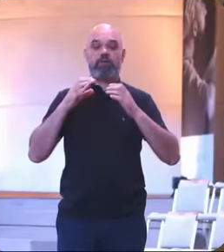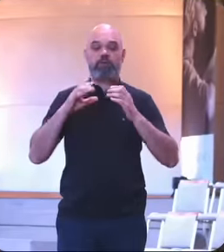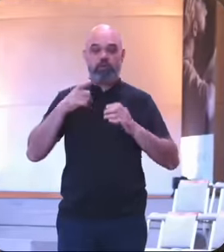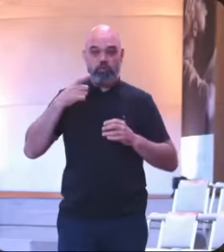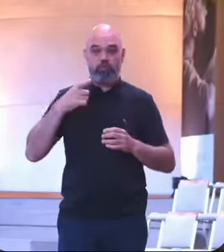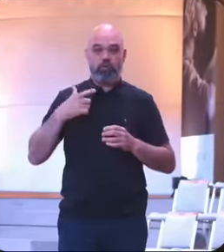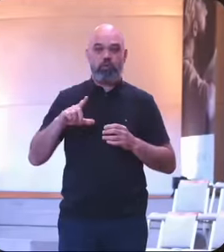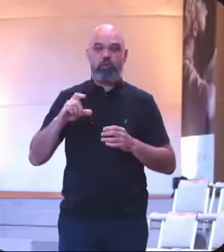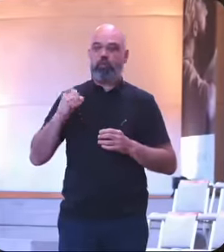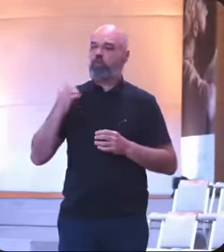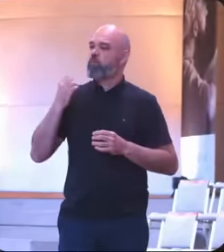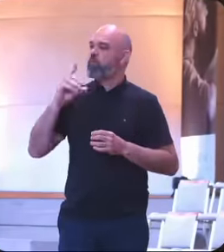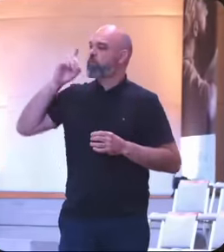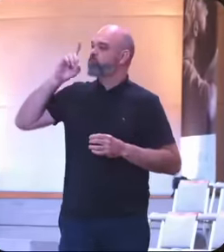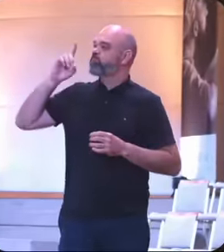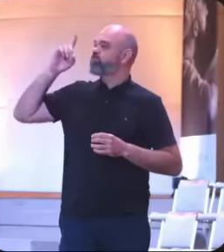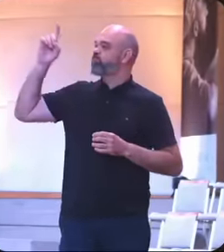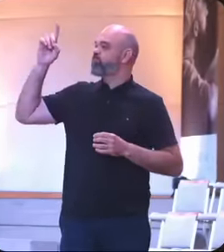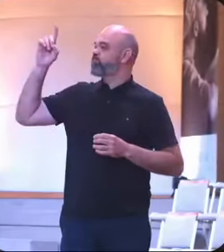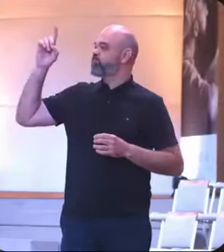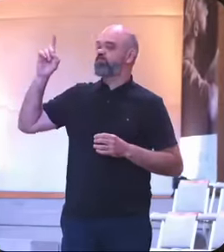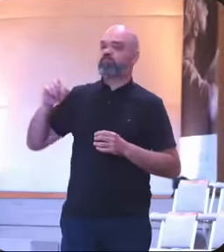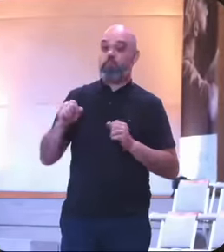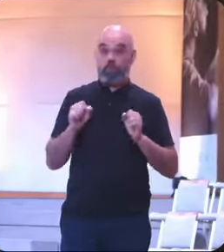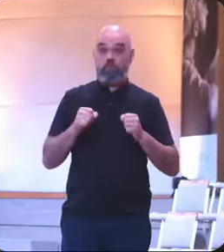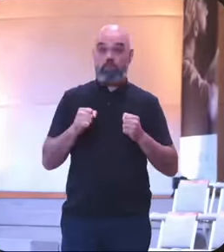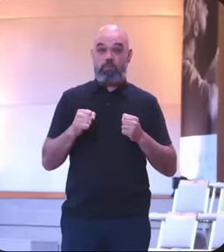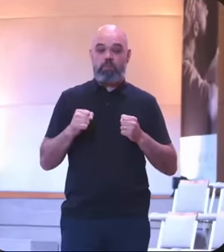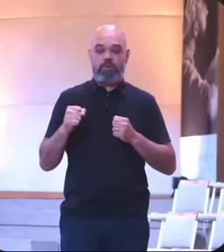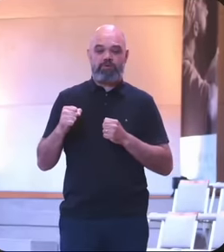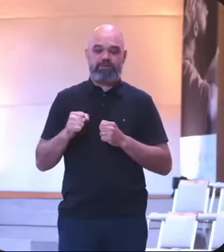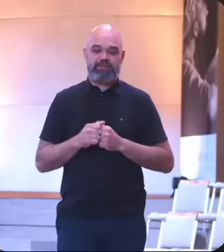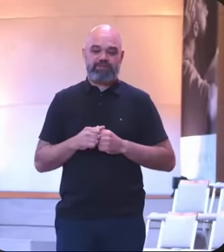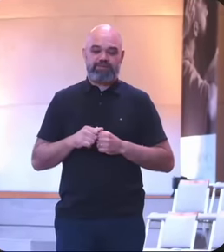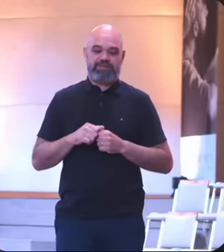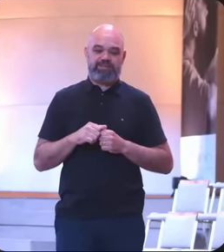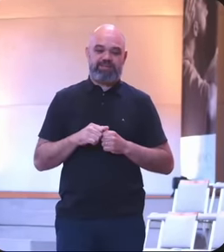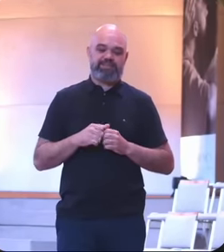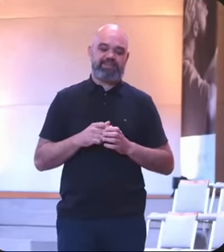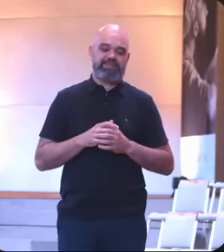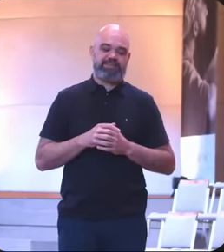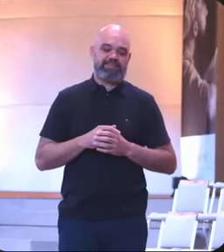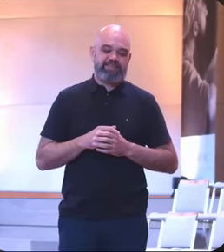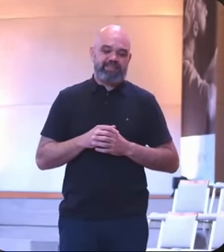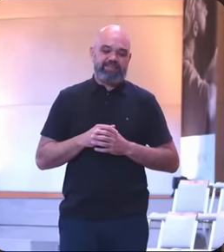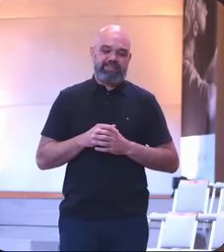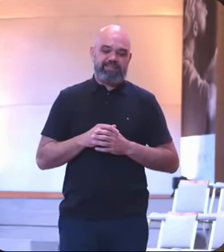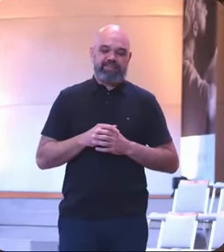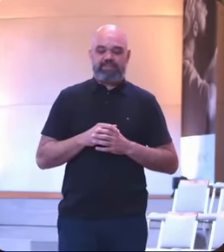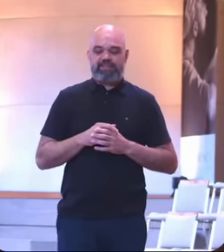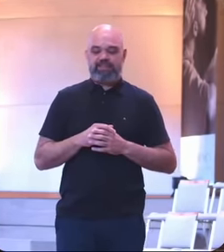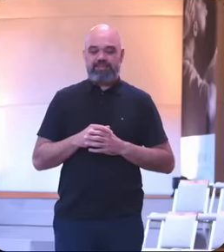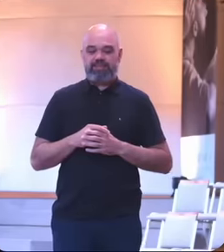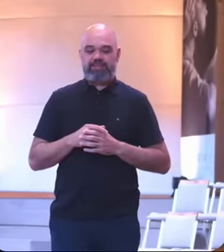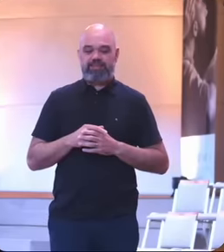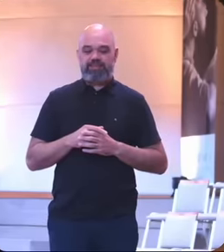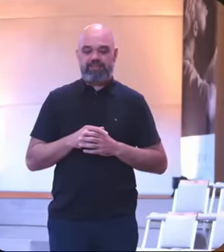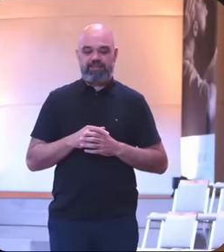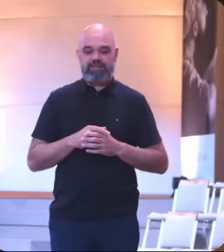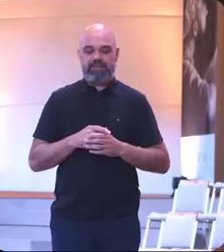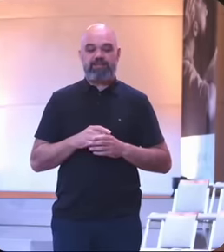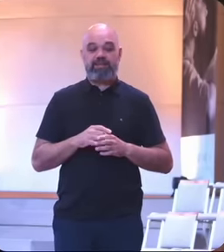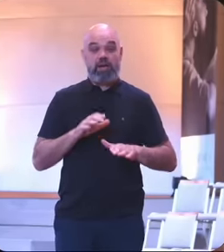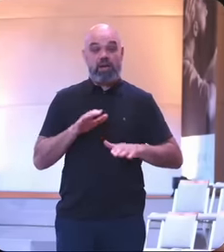Deus? Dá. Dá de novo a bondade. Depois você canta o que você quiser. Tá? Mas, de vez em